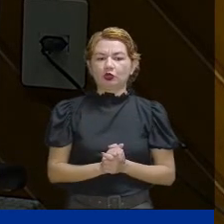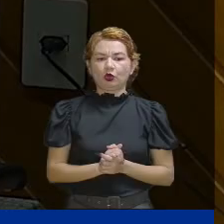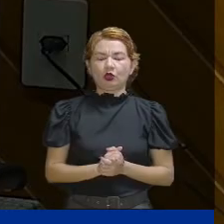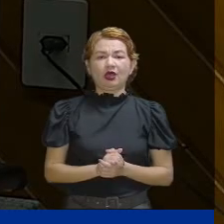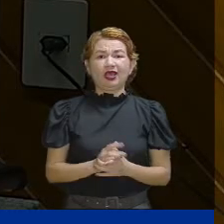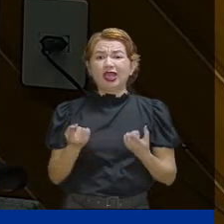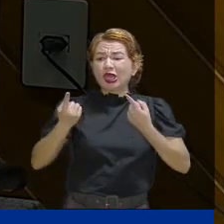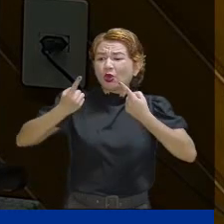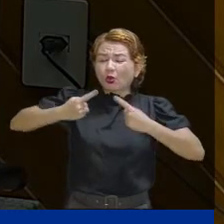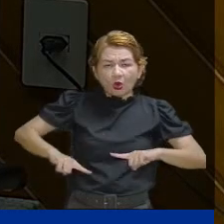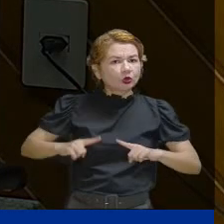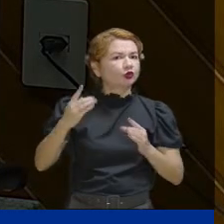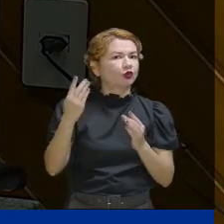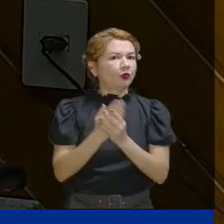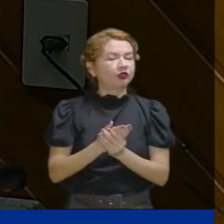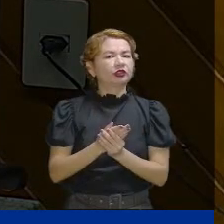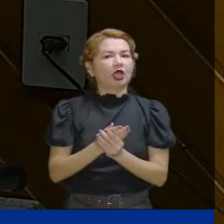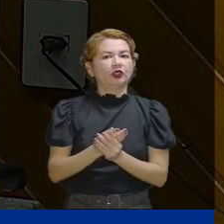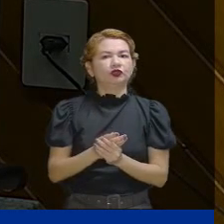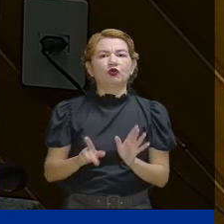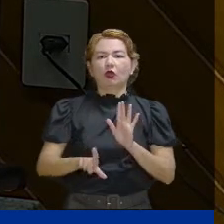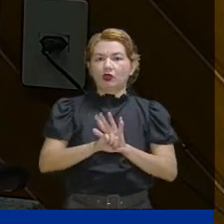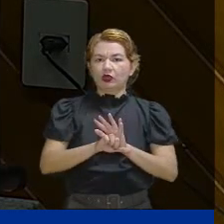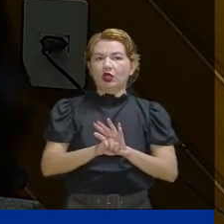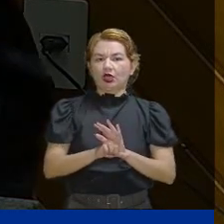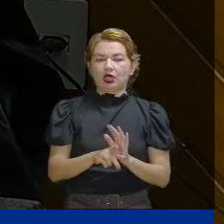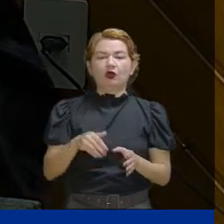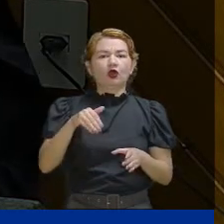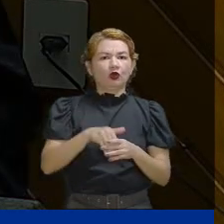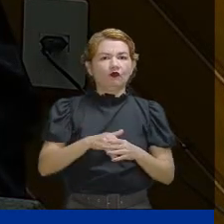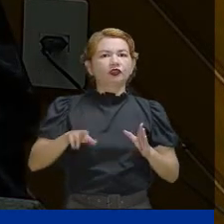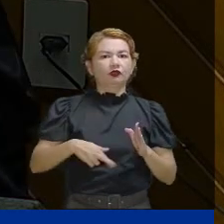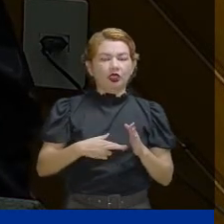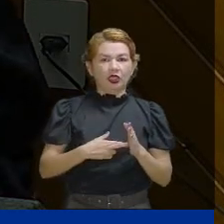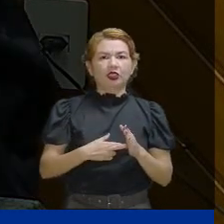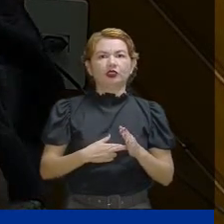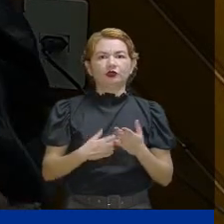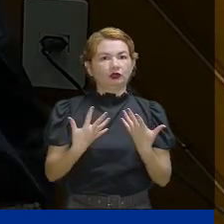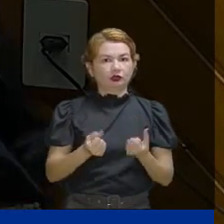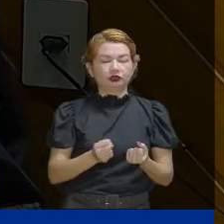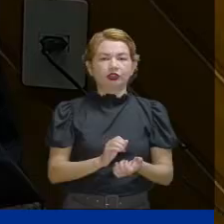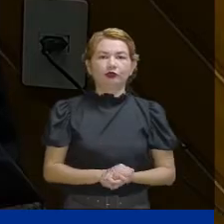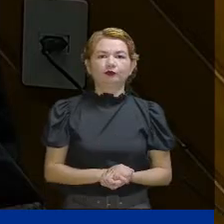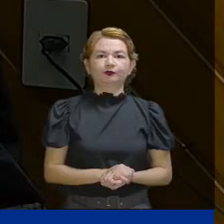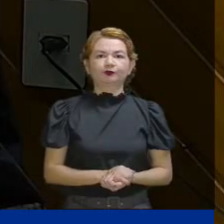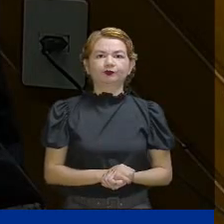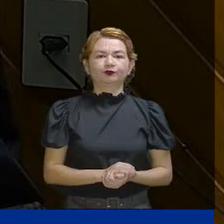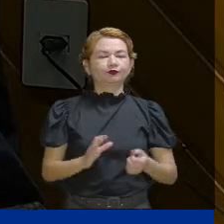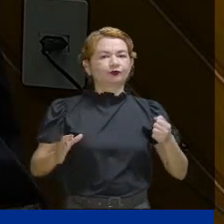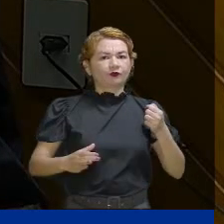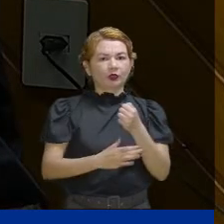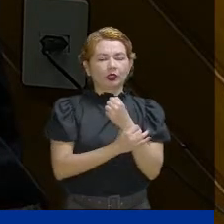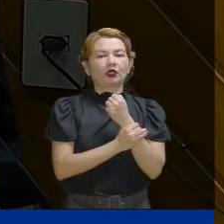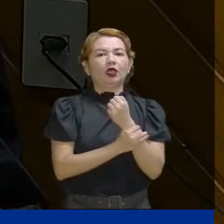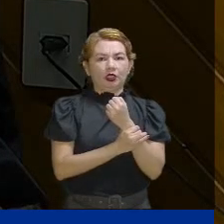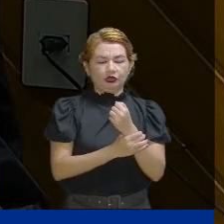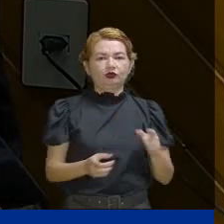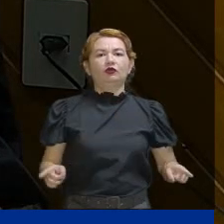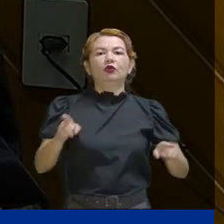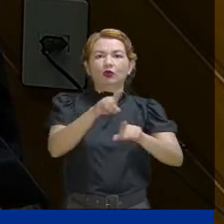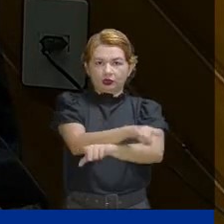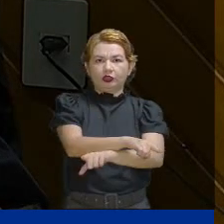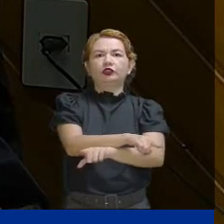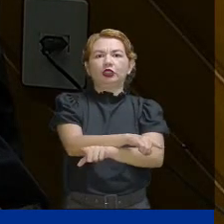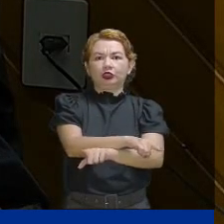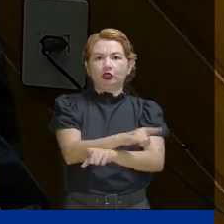processo legal. O voto do relator rejeitou a tese sobre o fundamento de que foi garantido o